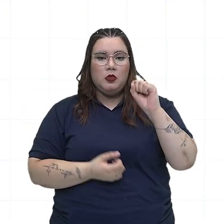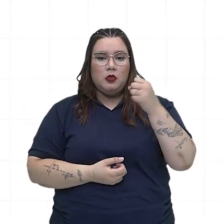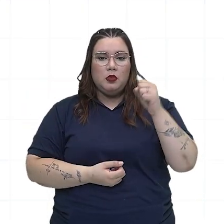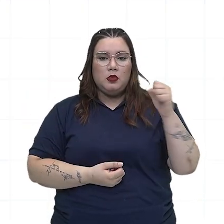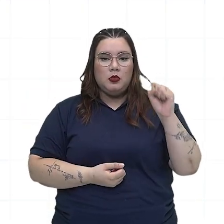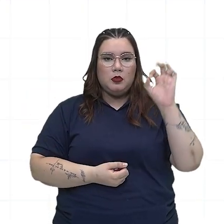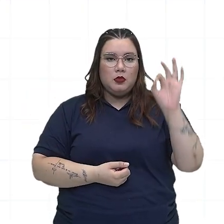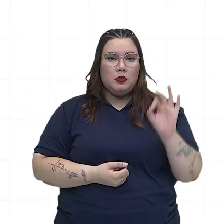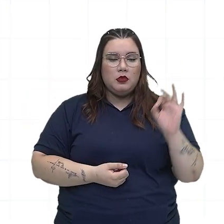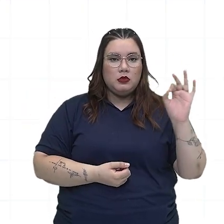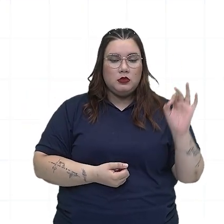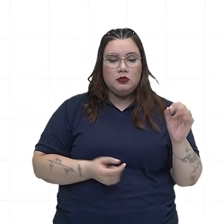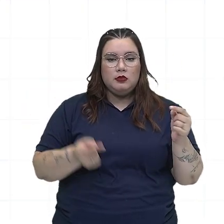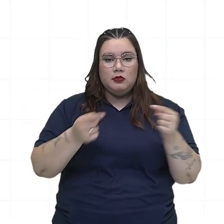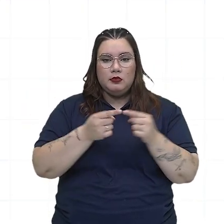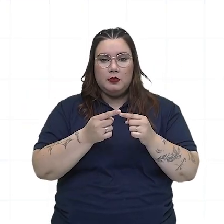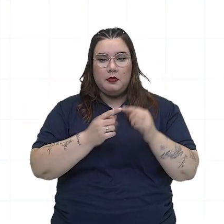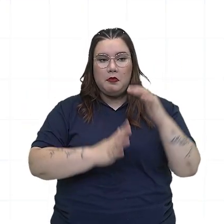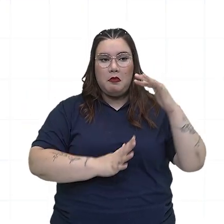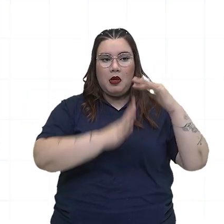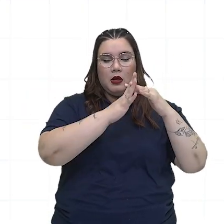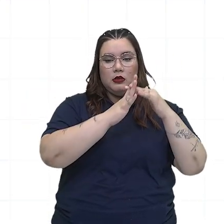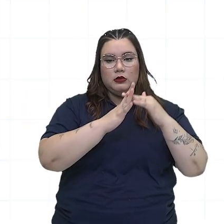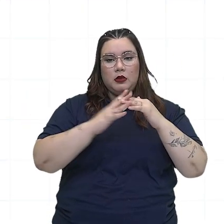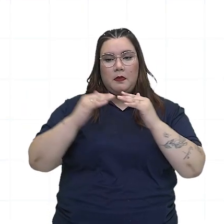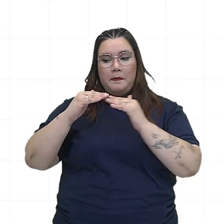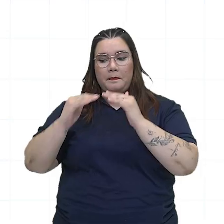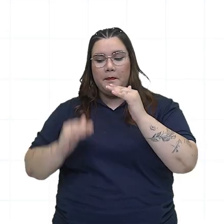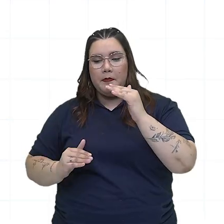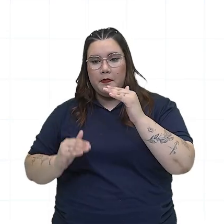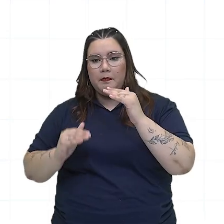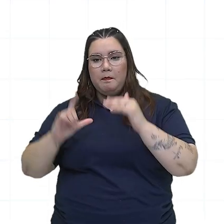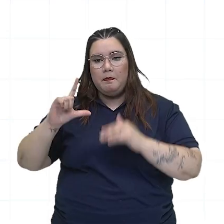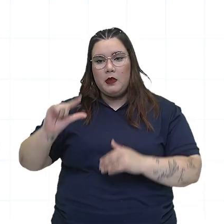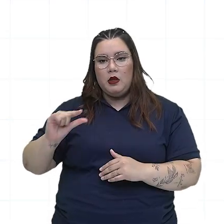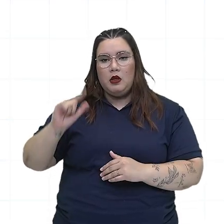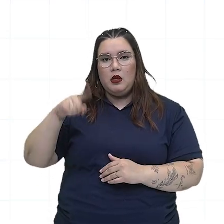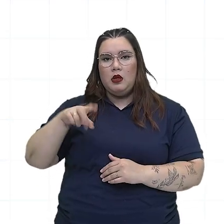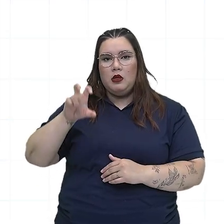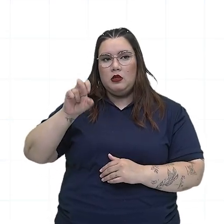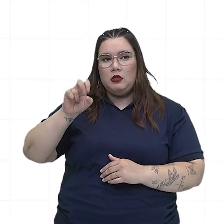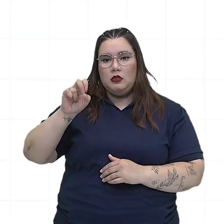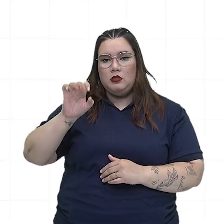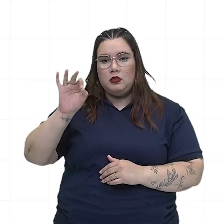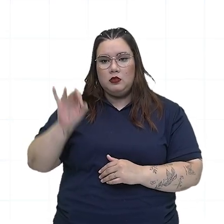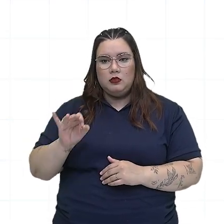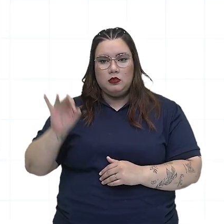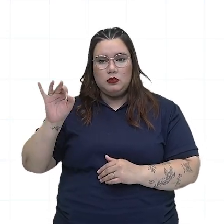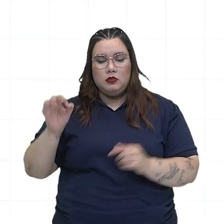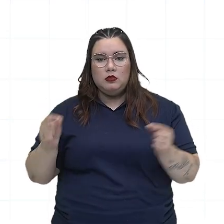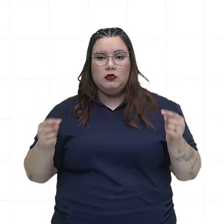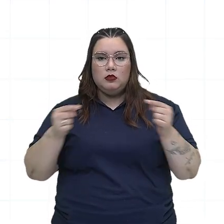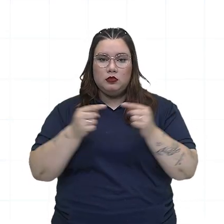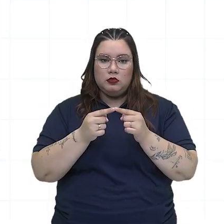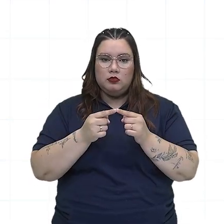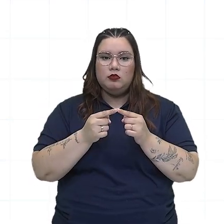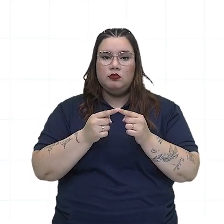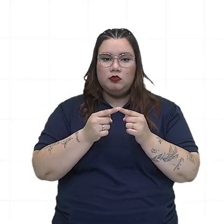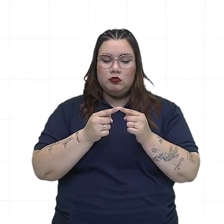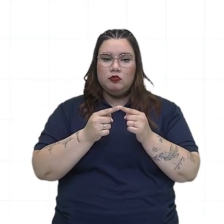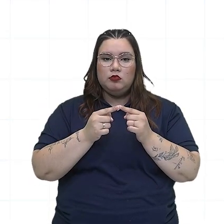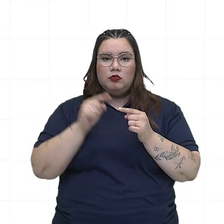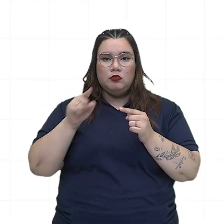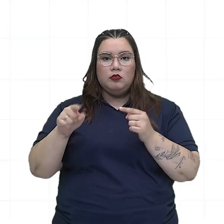torno de 88% a umidade máxima e 50% a umidade mínima,